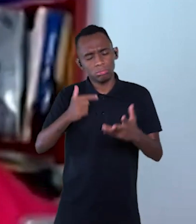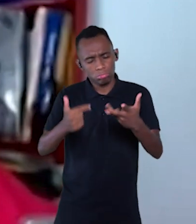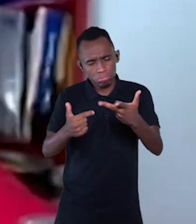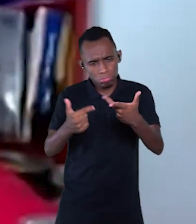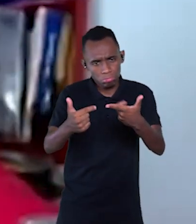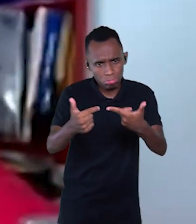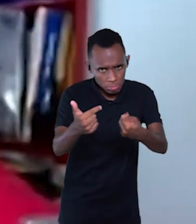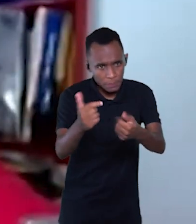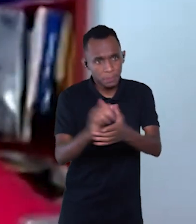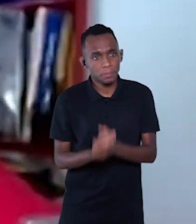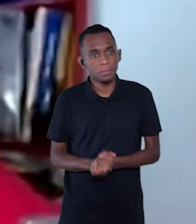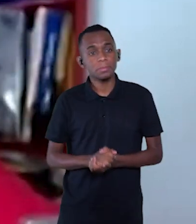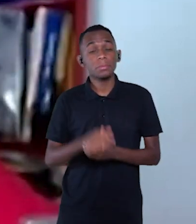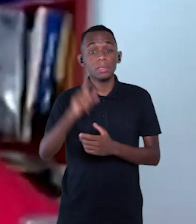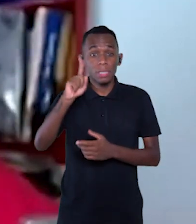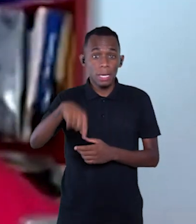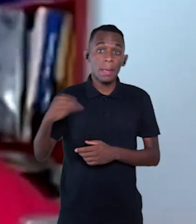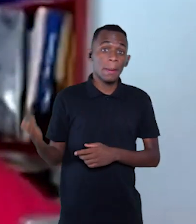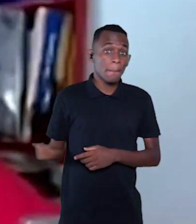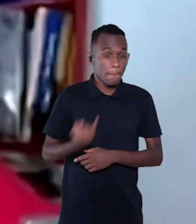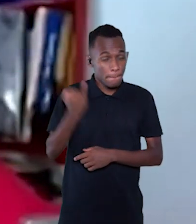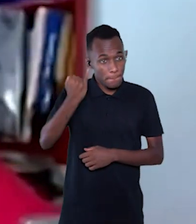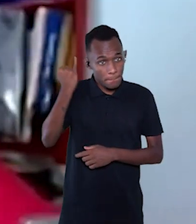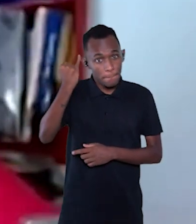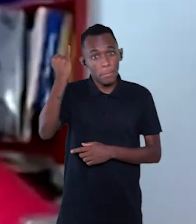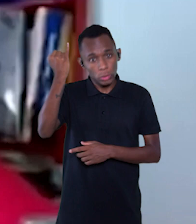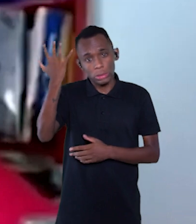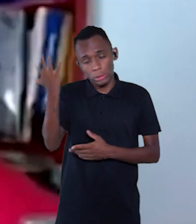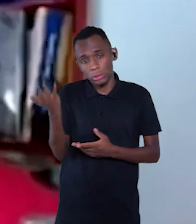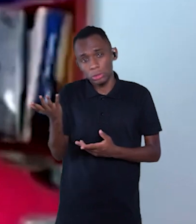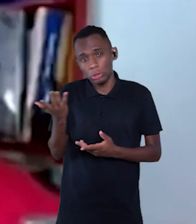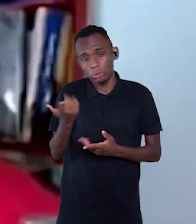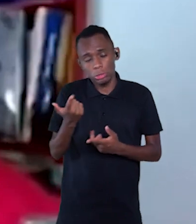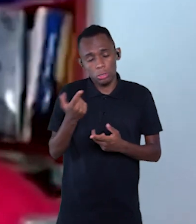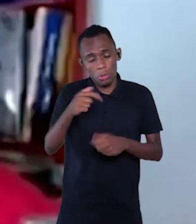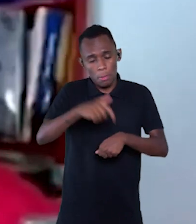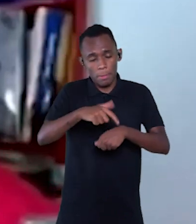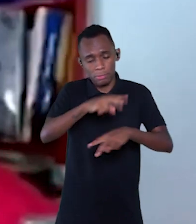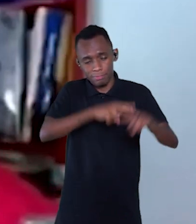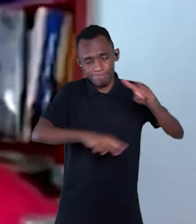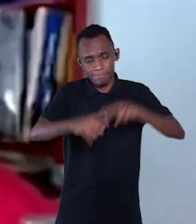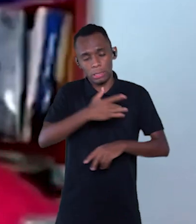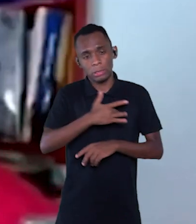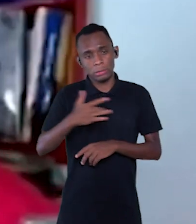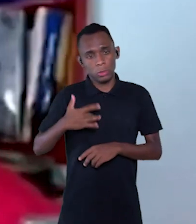e isso também se apresenta no seu processo de saúde e doença.